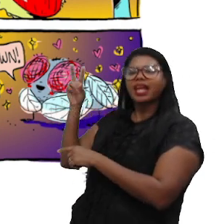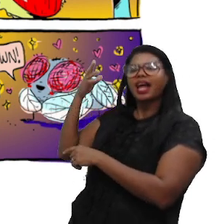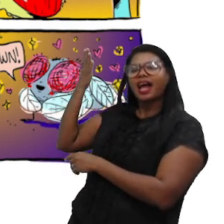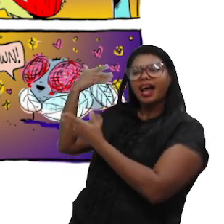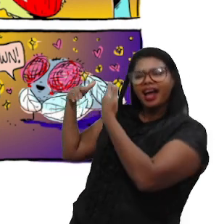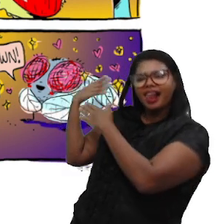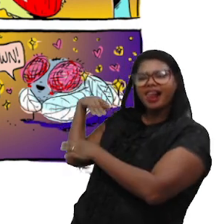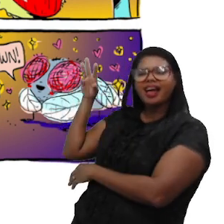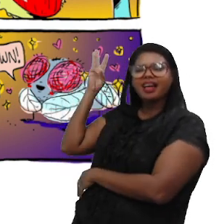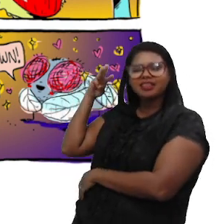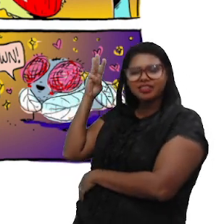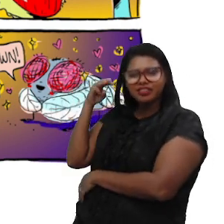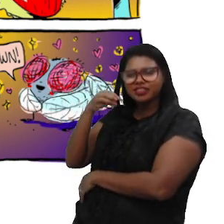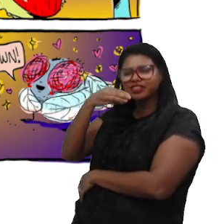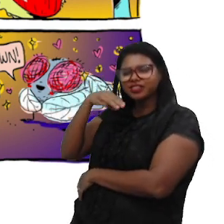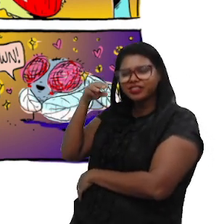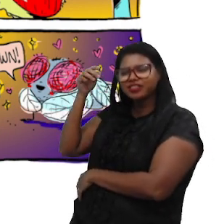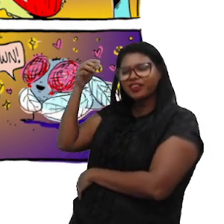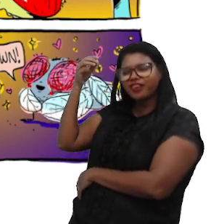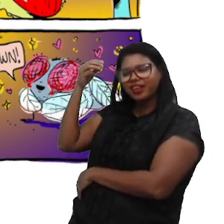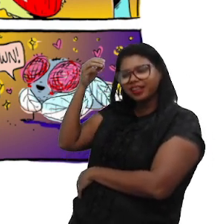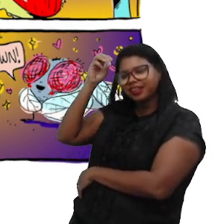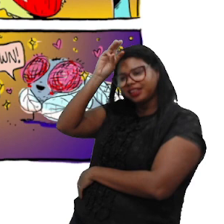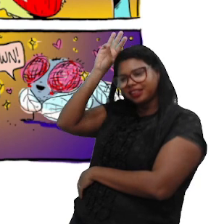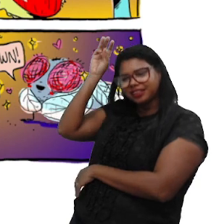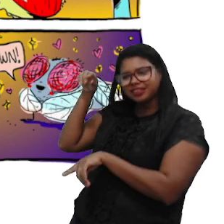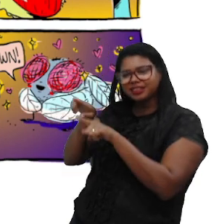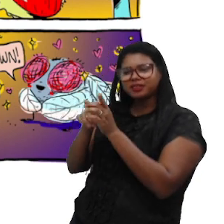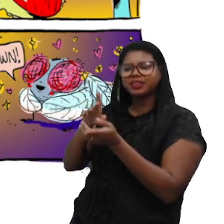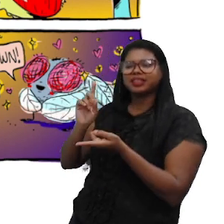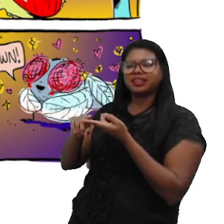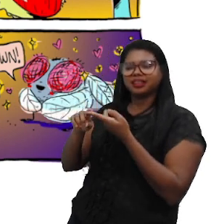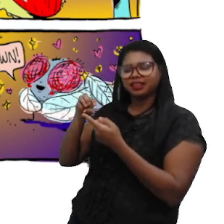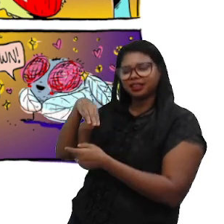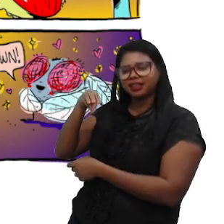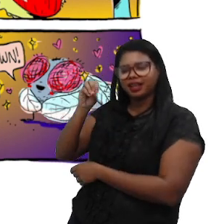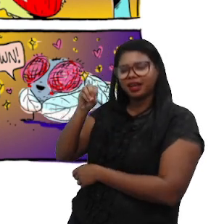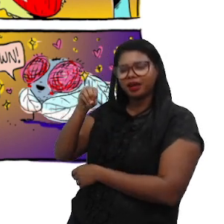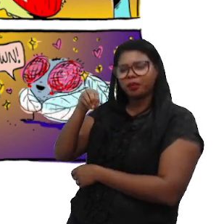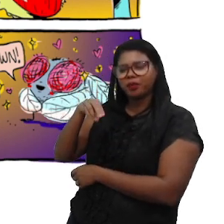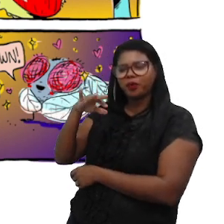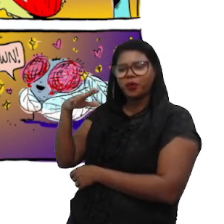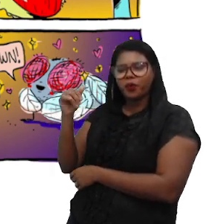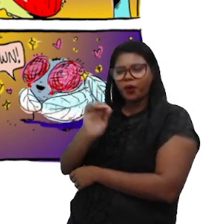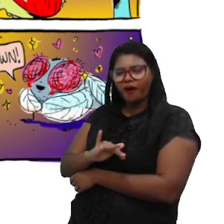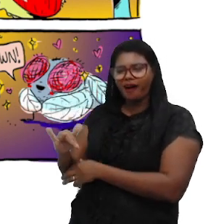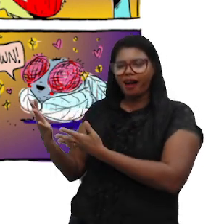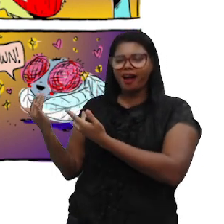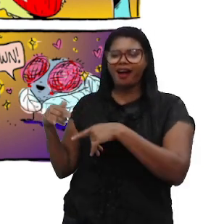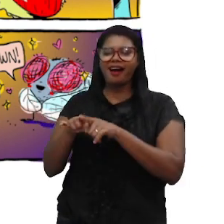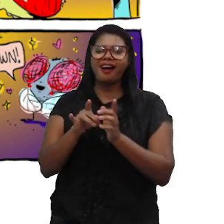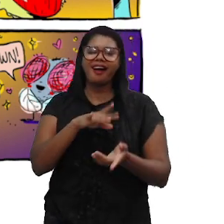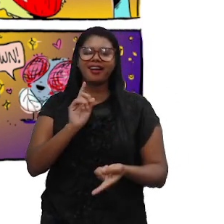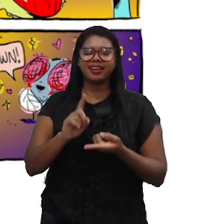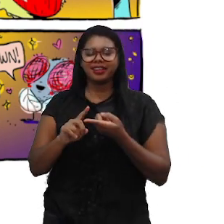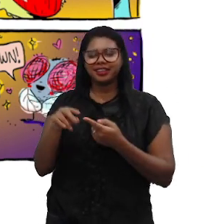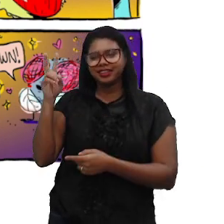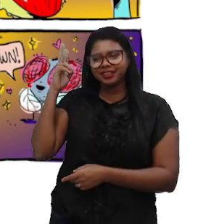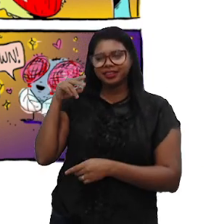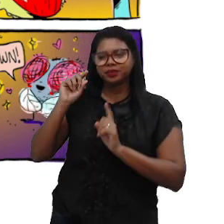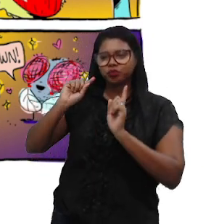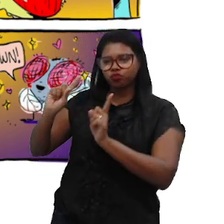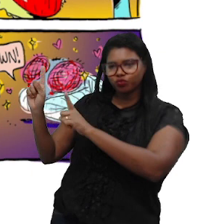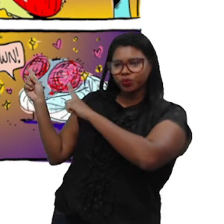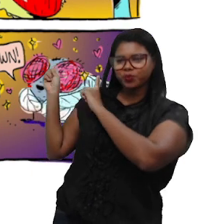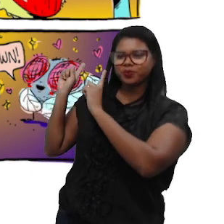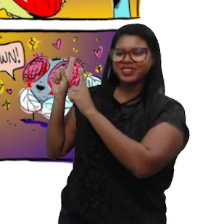Turma da Mônica, enfim. Então ela é muito utilizada para o público infanto-juvenil, né? Também é muito